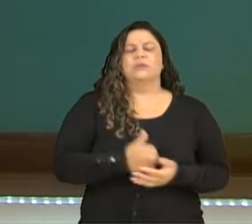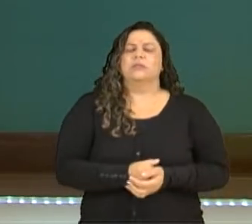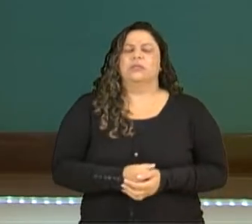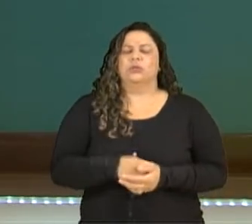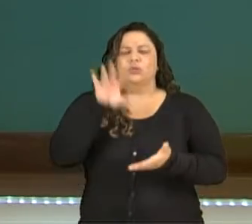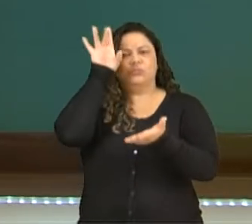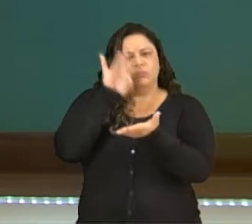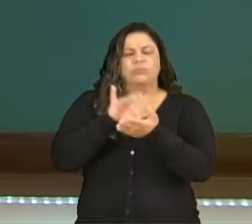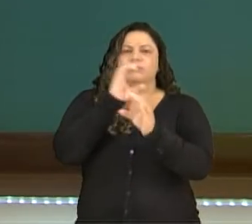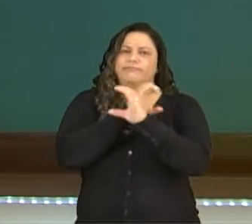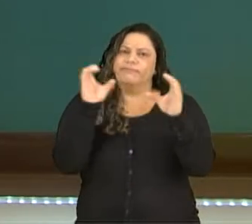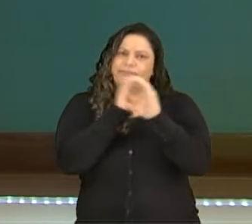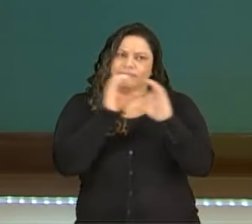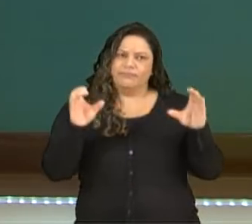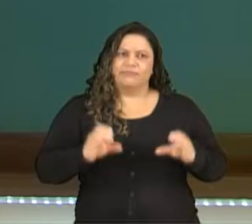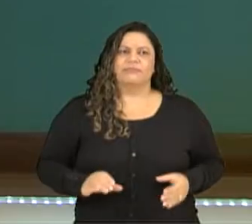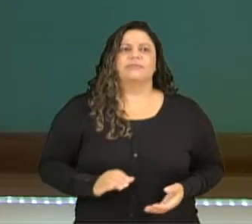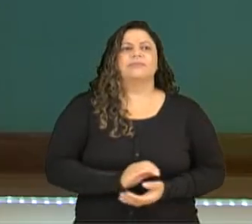são confiáveis.